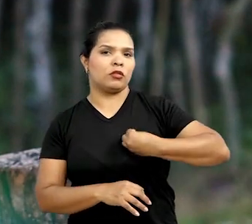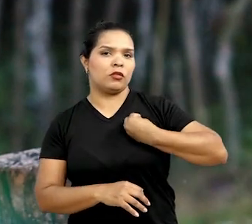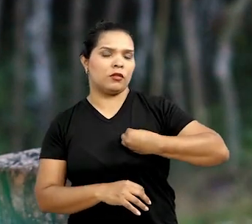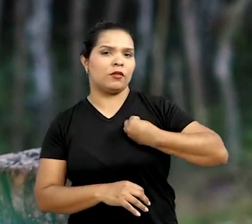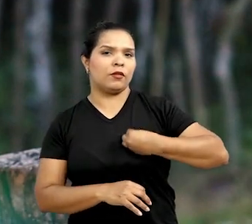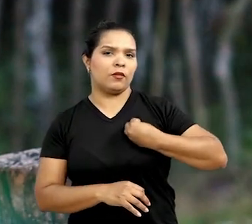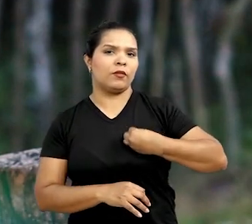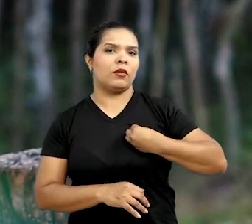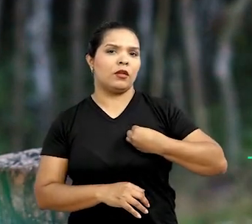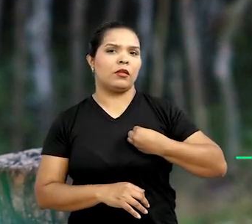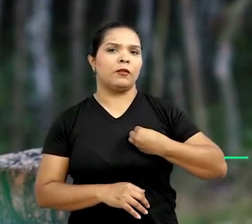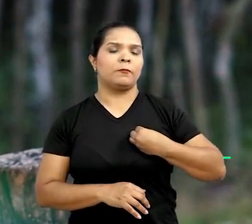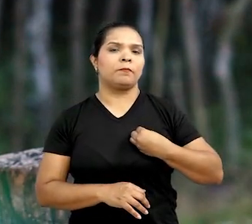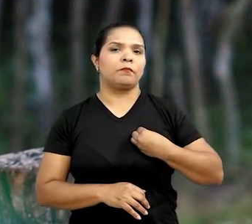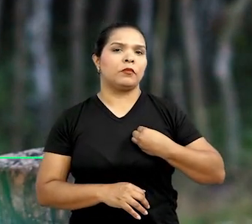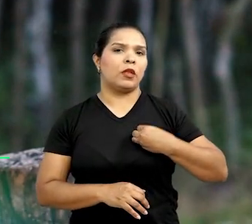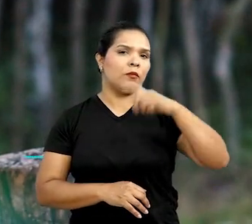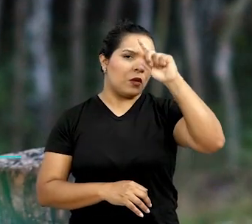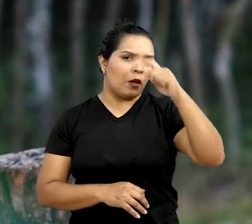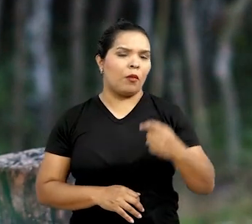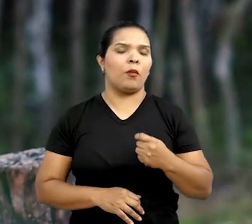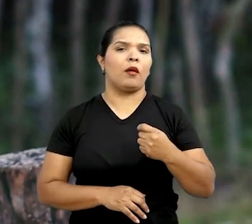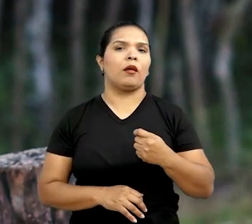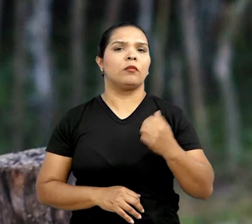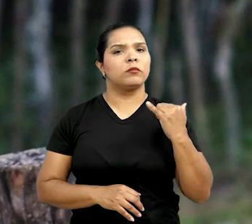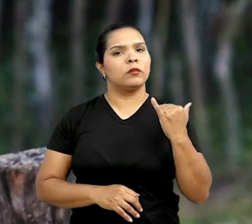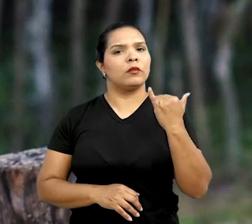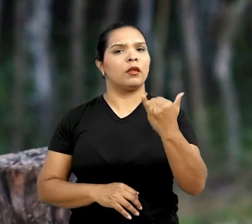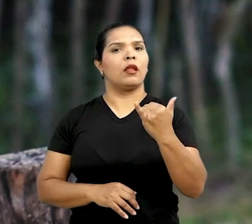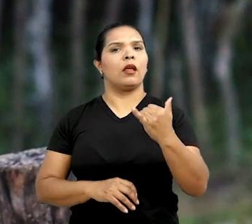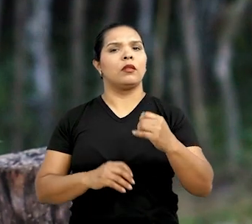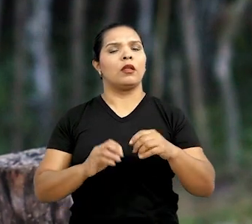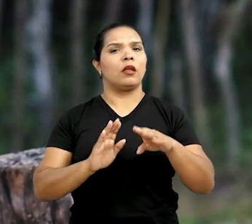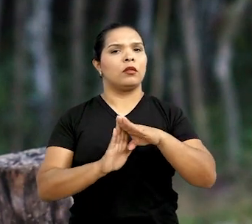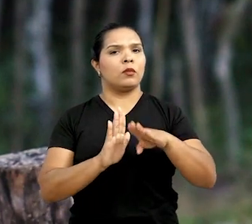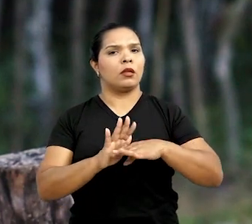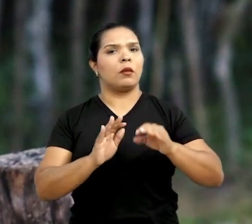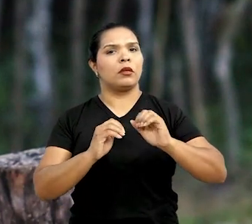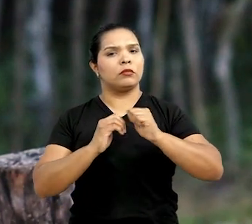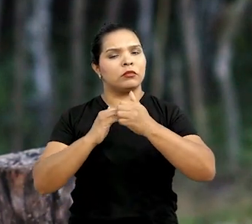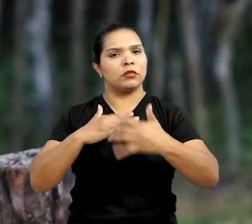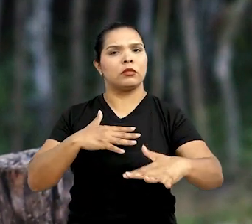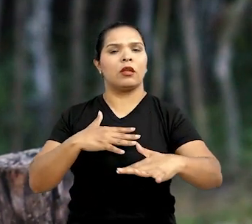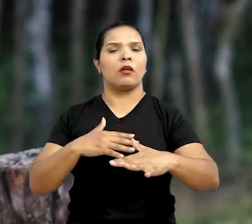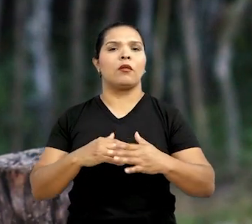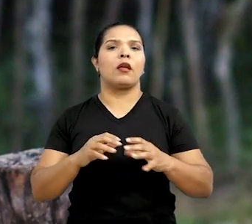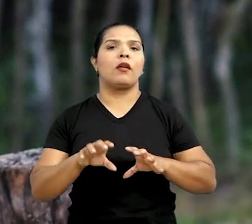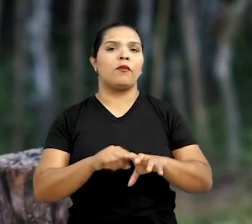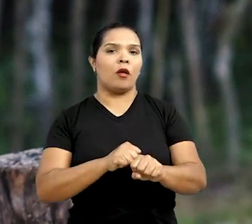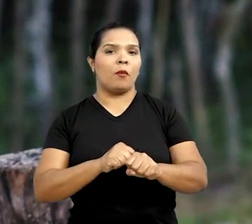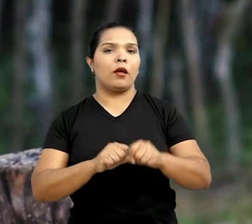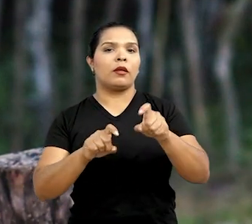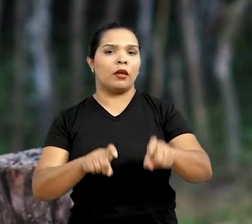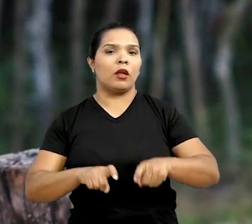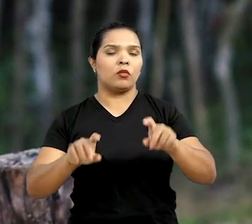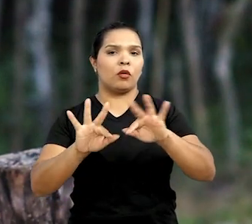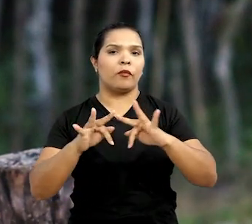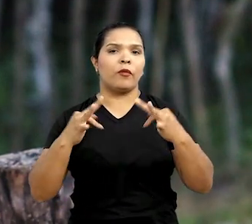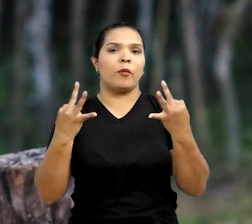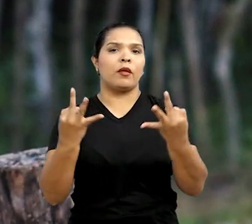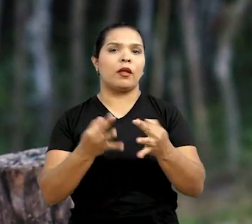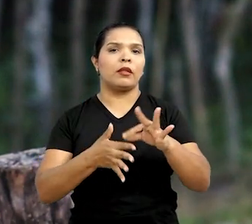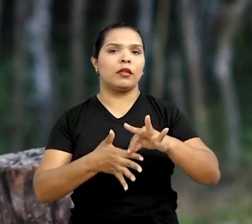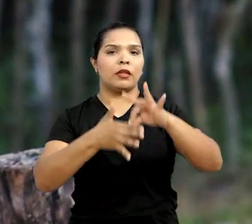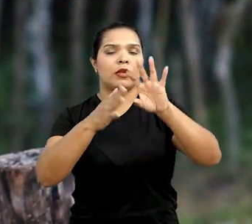sou cumprimentado, tenho a honra de dizer, com o programa de extensão. E aí já formado enquanto agricultor familiar,